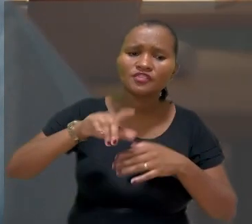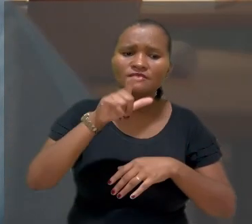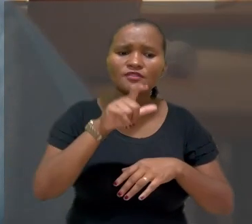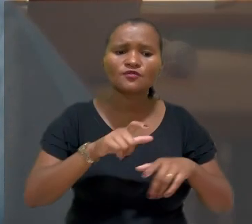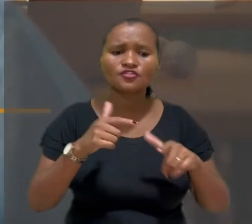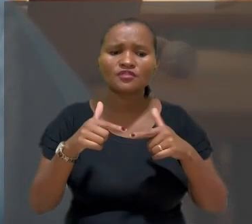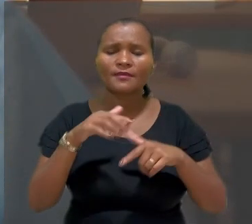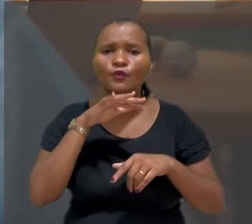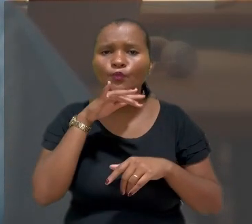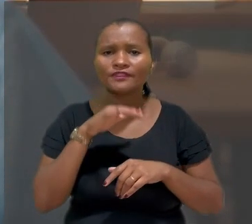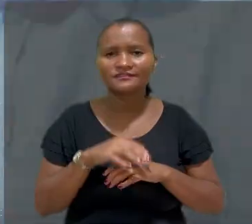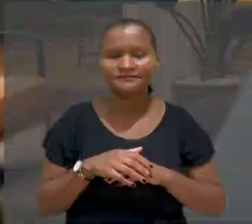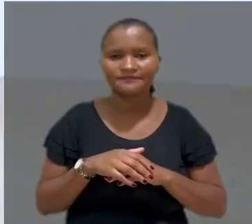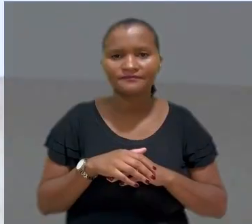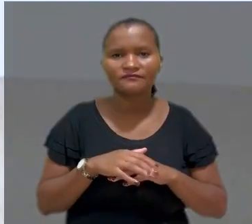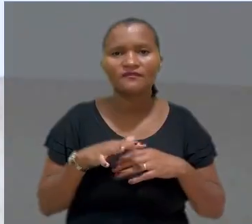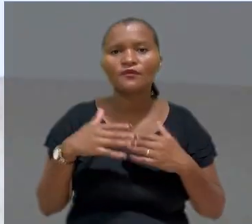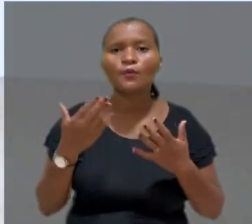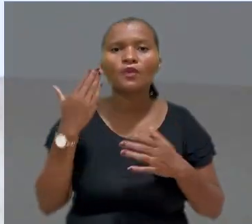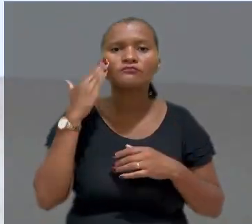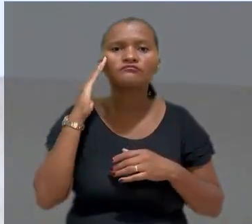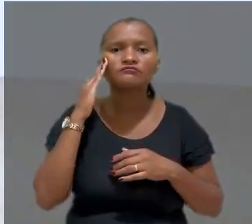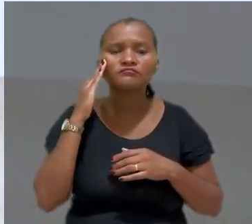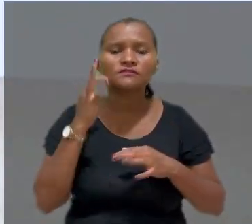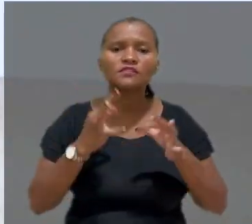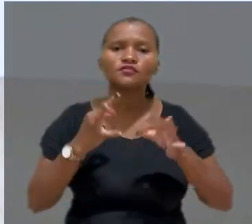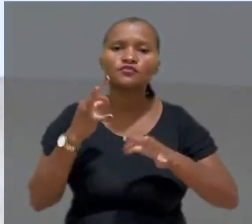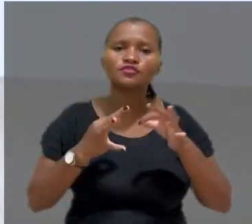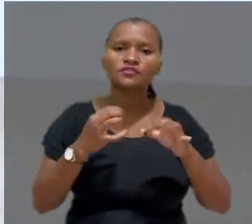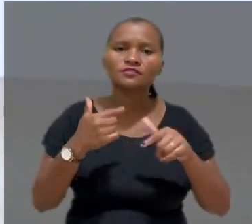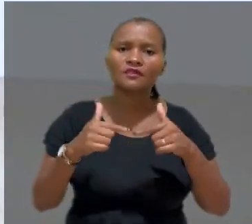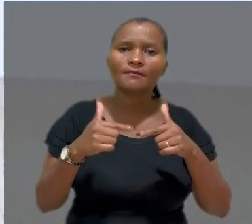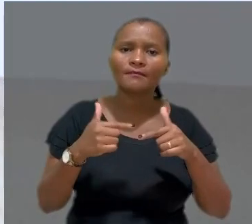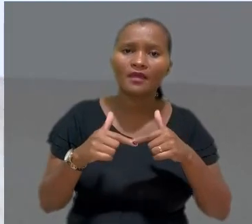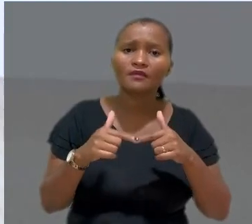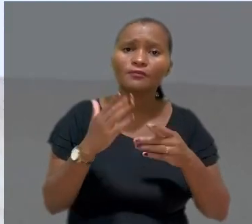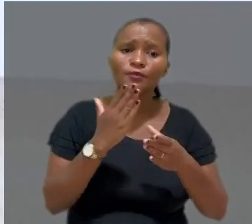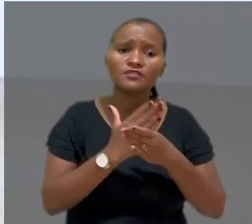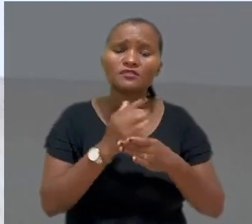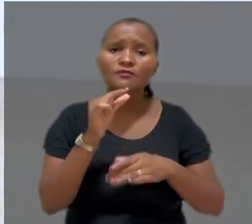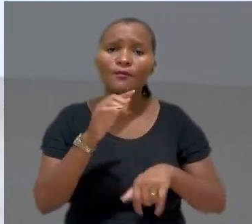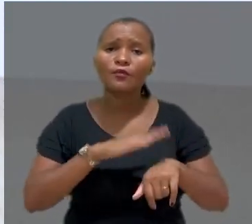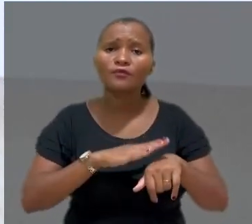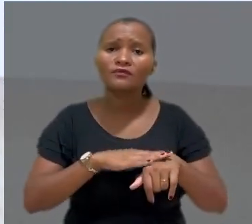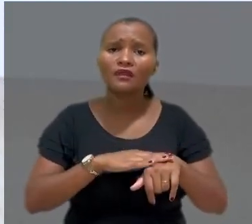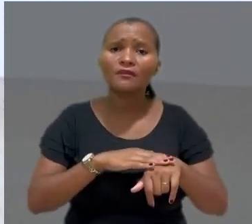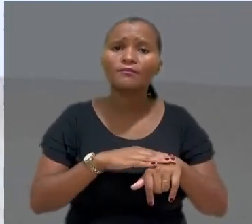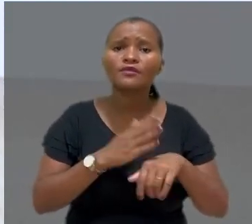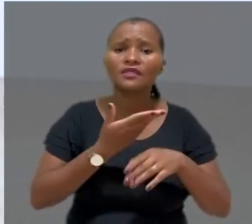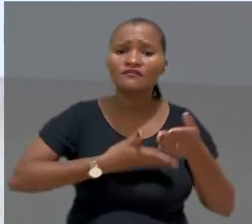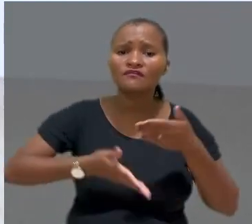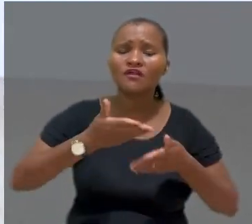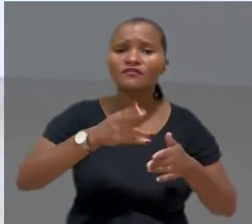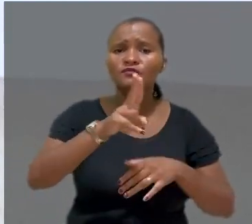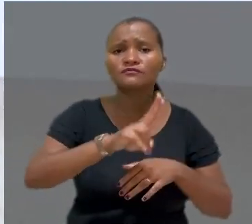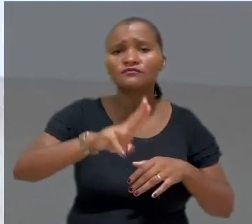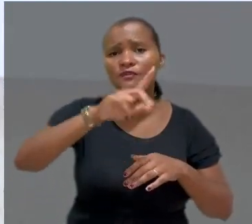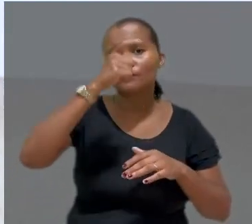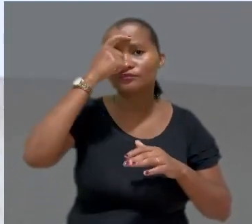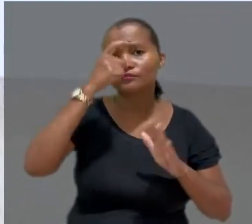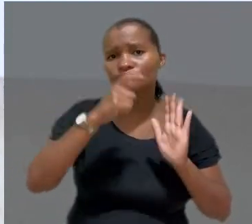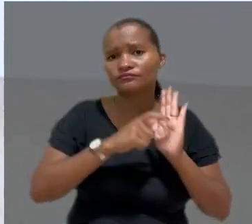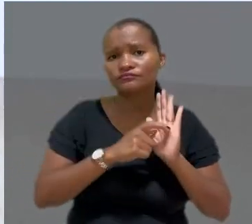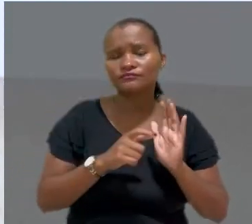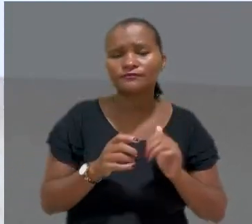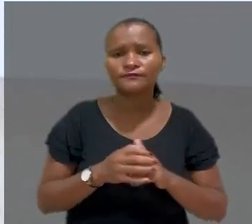tira as pessoas de trabalhos ruins. Qual tem sido o entendimento da Justiça do Trabalho em casos recentes que envolvem a